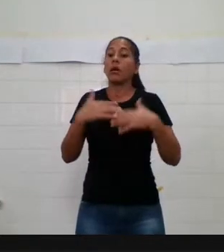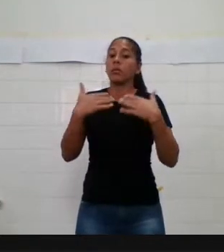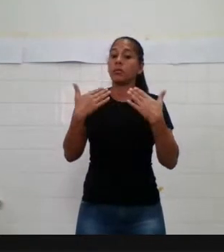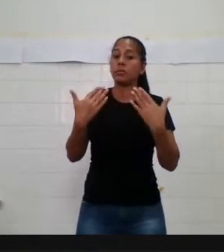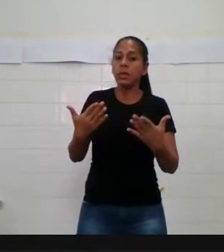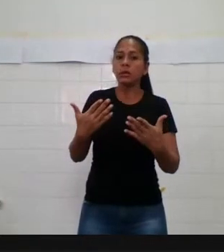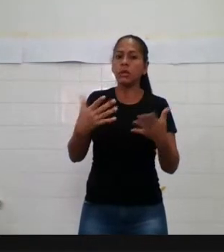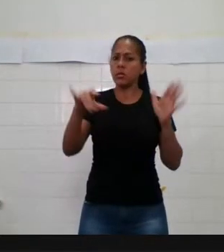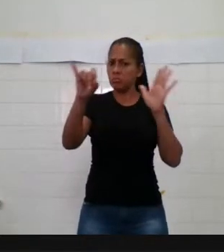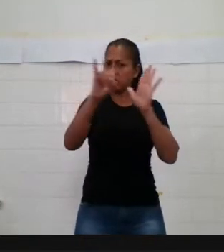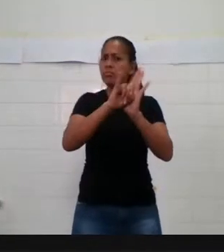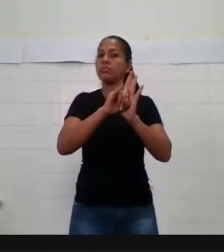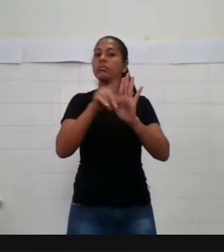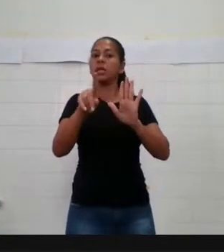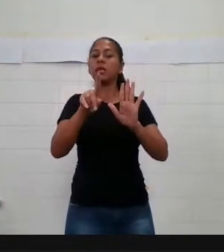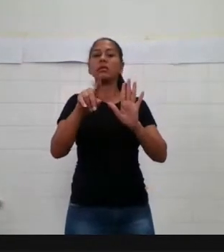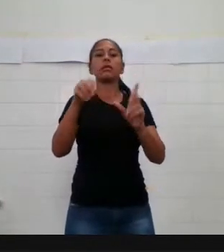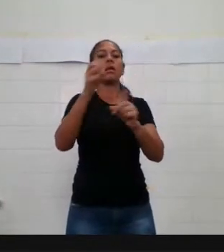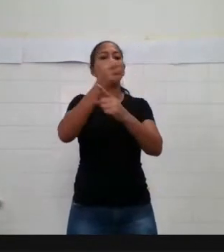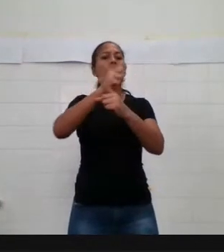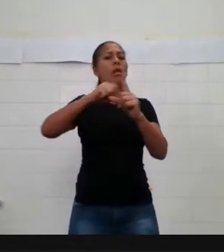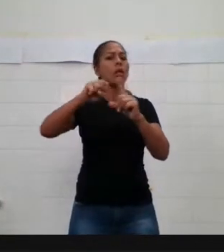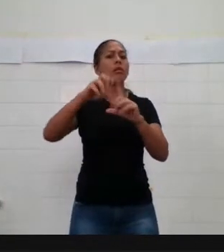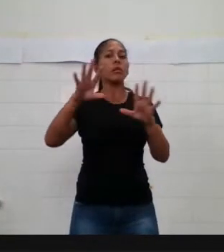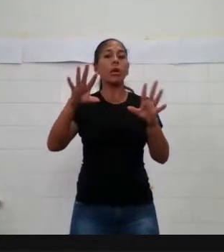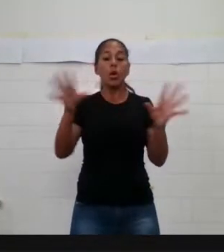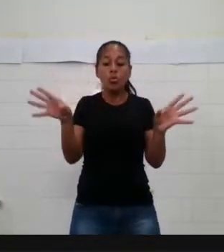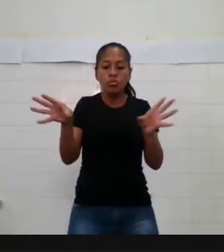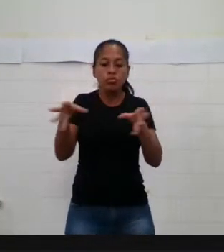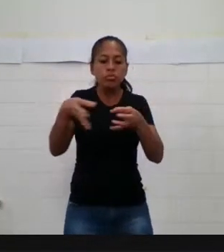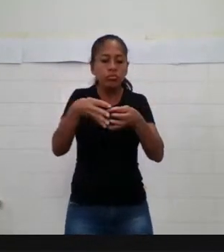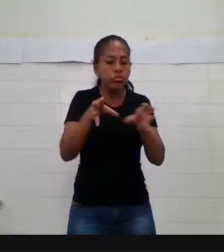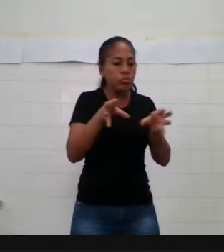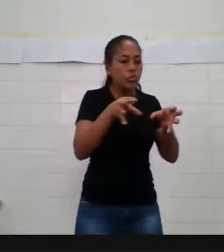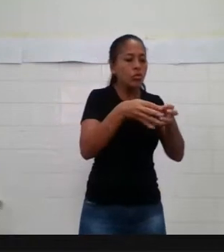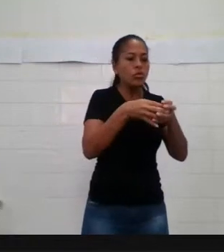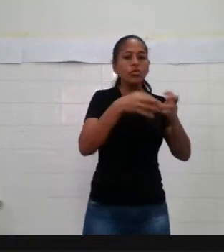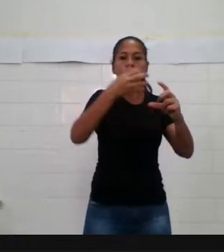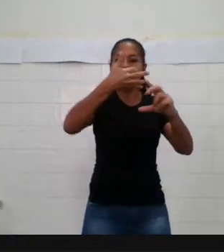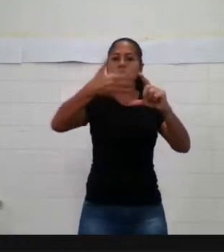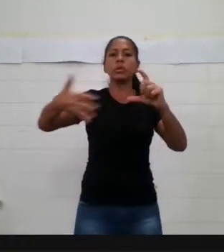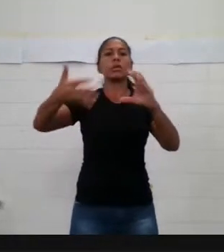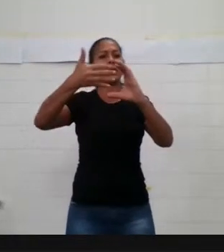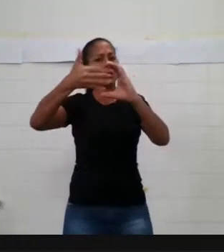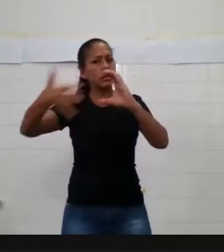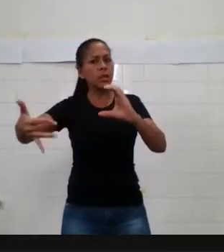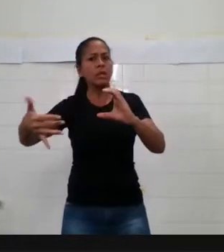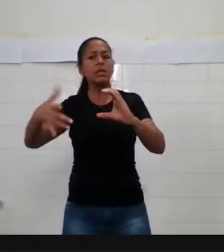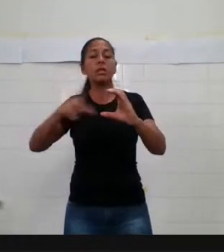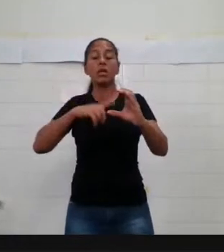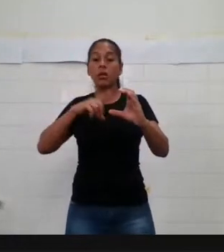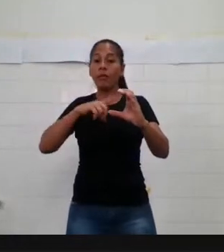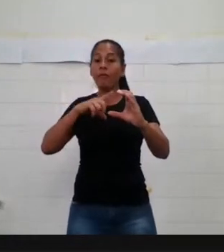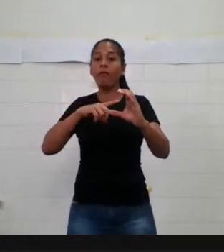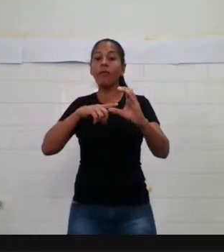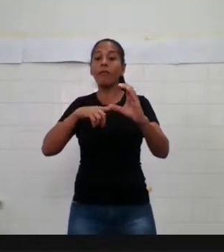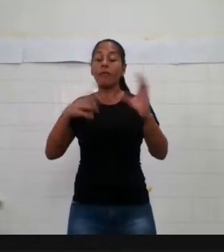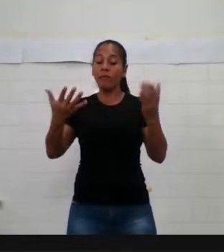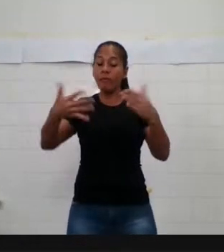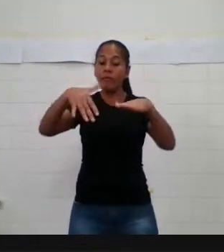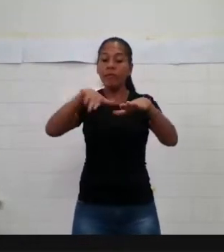a identidade étnico-racial é um conjunto de características que nos fazem,